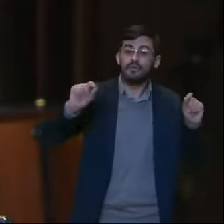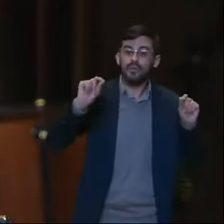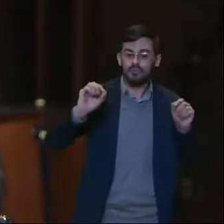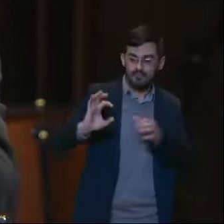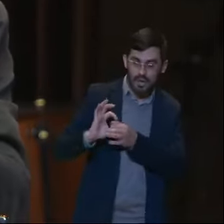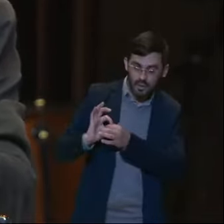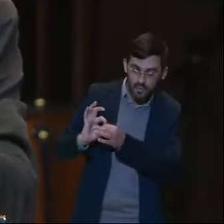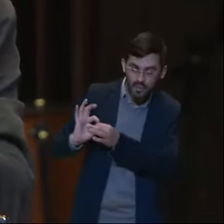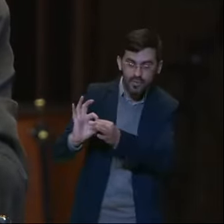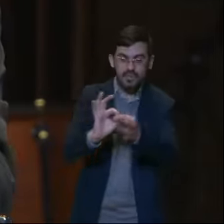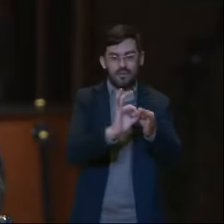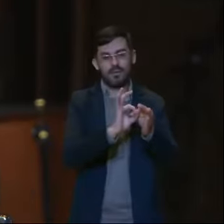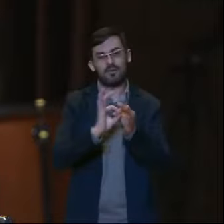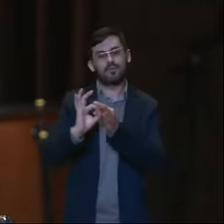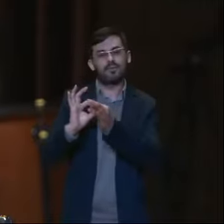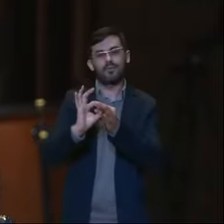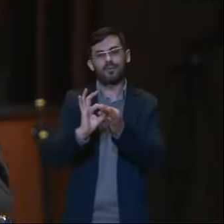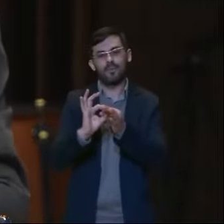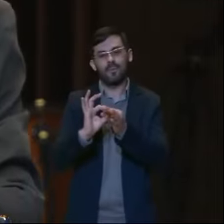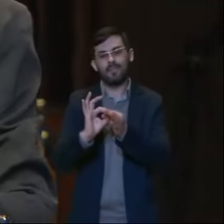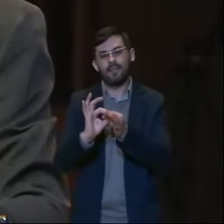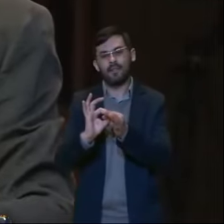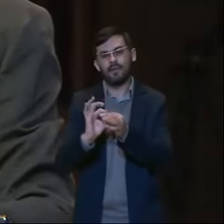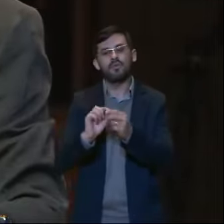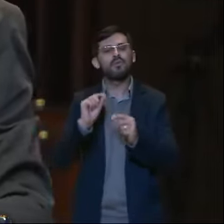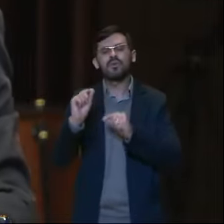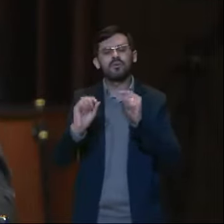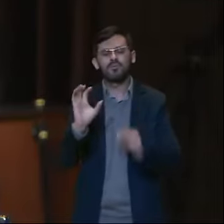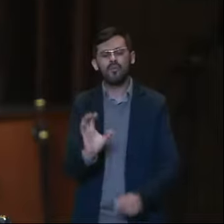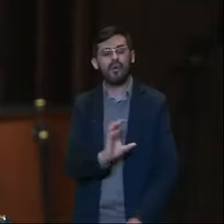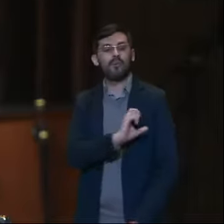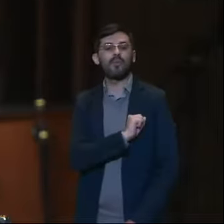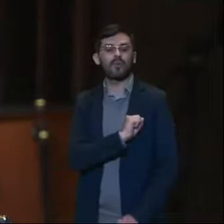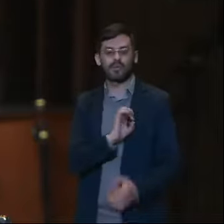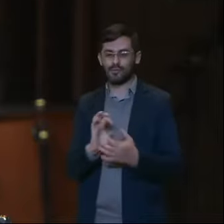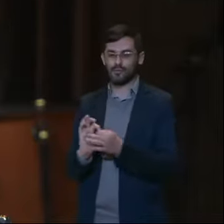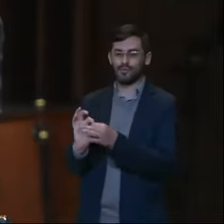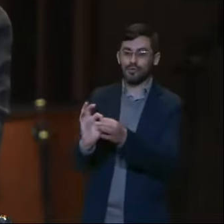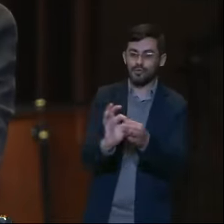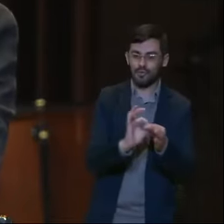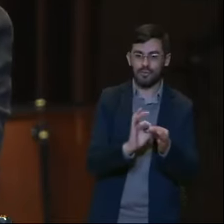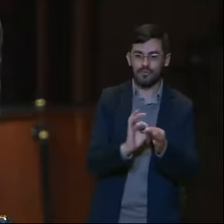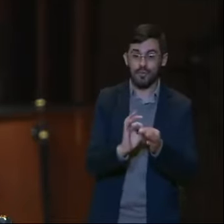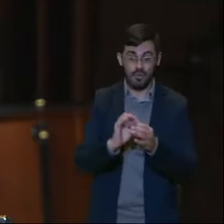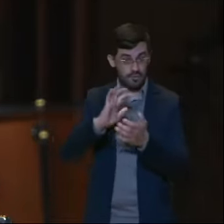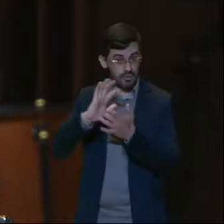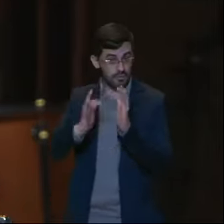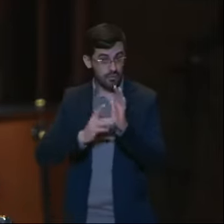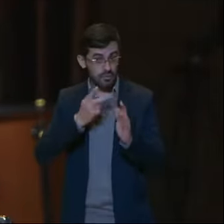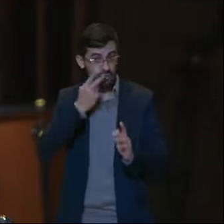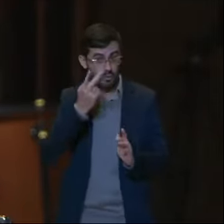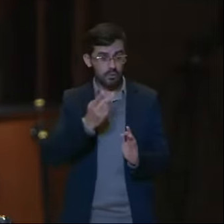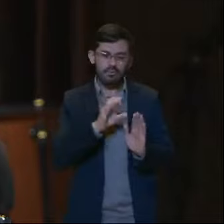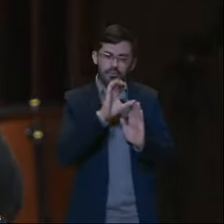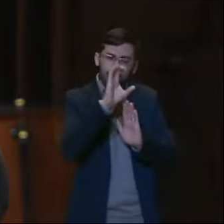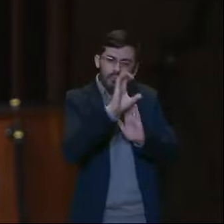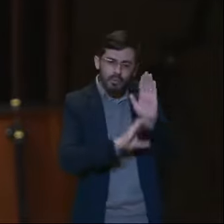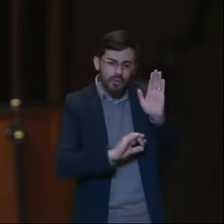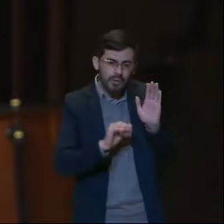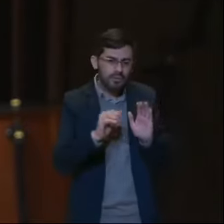união. O que dizer do amor que nos une? Jesus disse no final desse capítulo